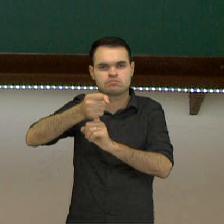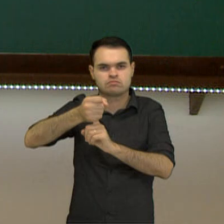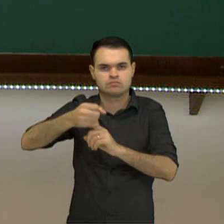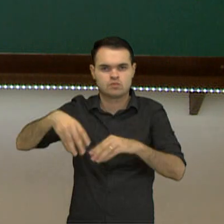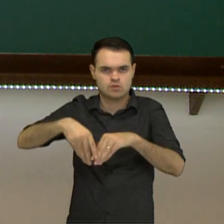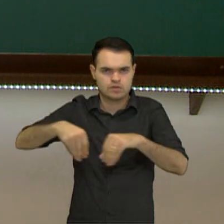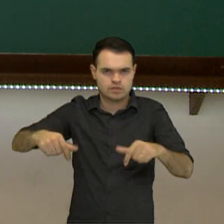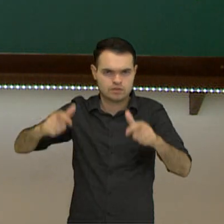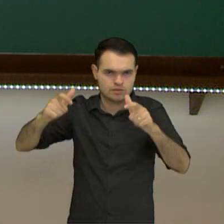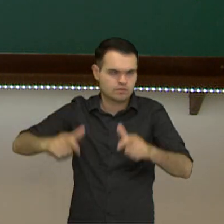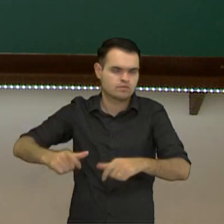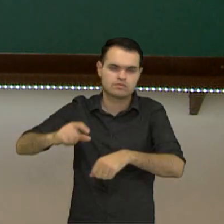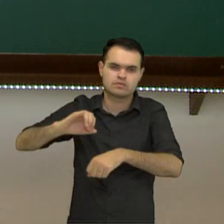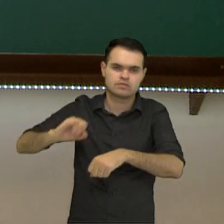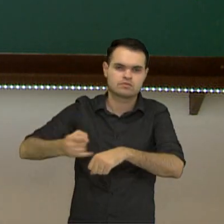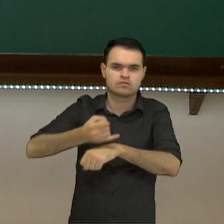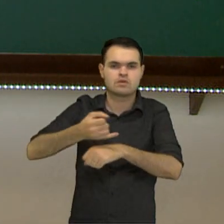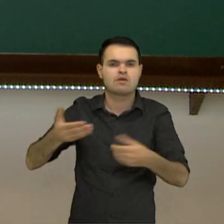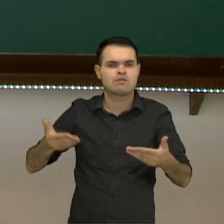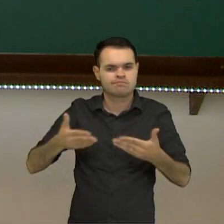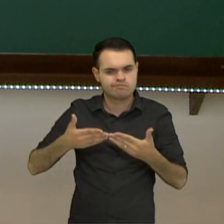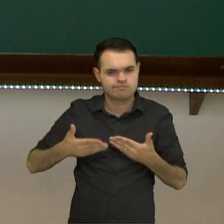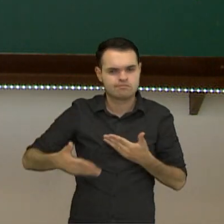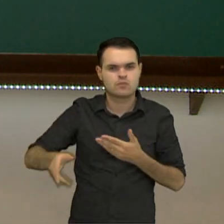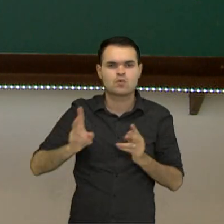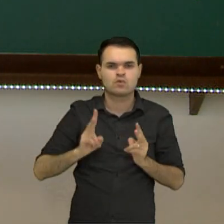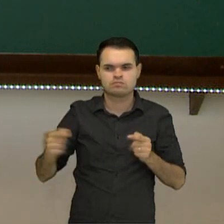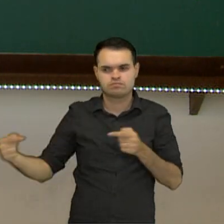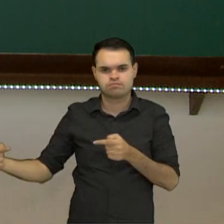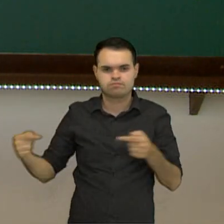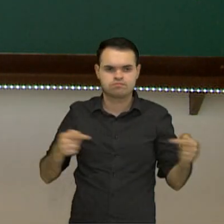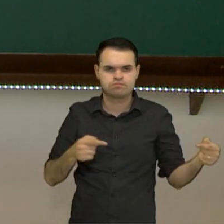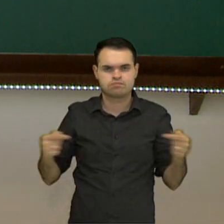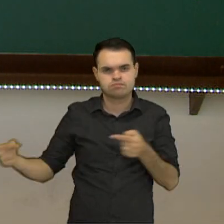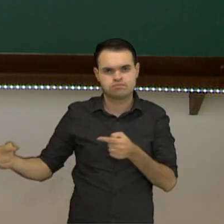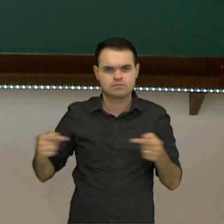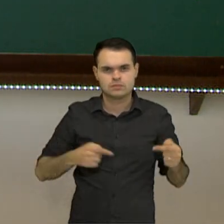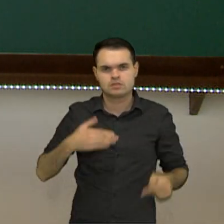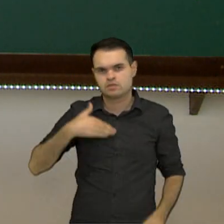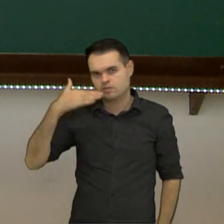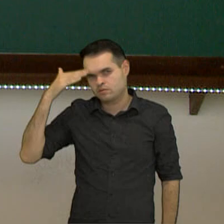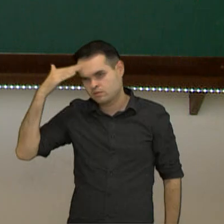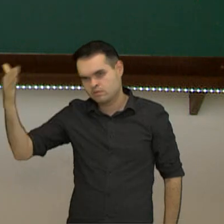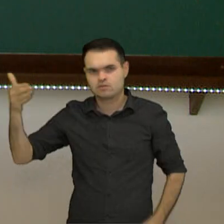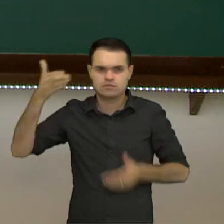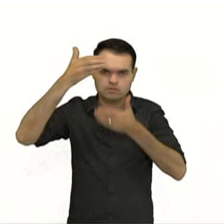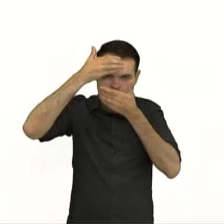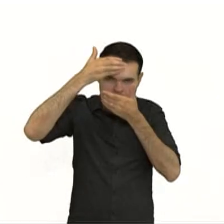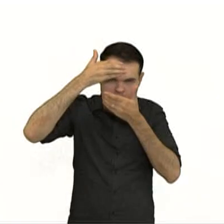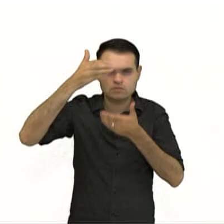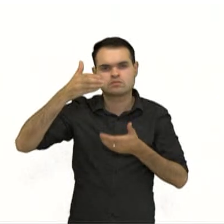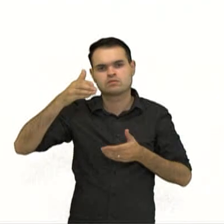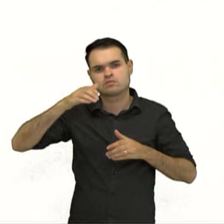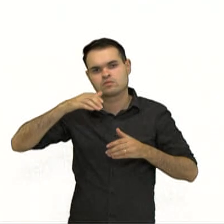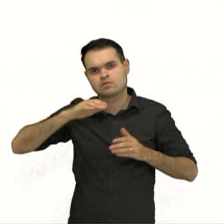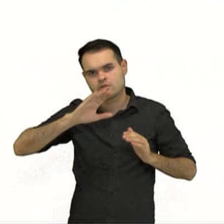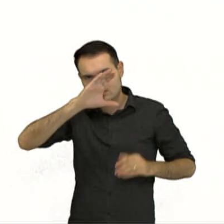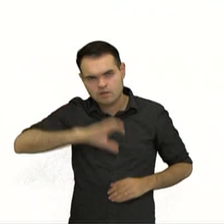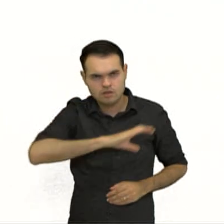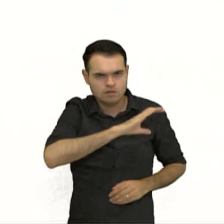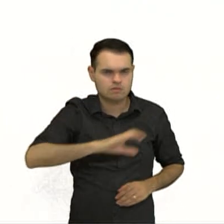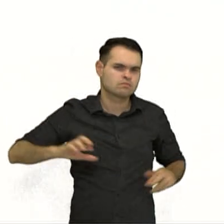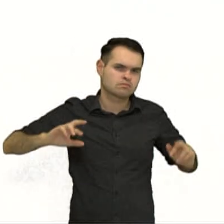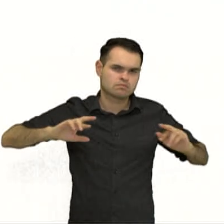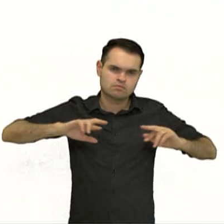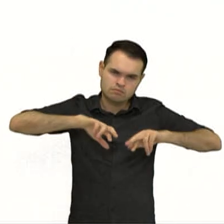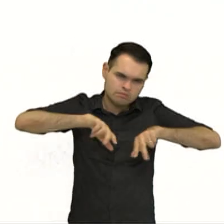Então nós vamos continuar com essas disputas entre os turcos, os árabes, os muçulmanos, os católicos, e aí a organização da